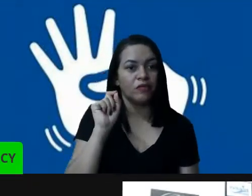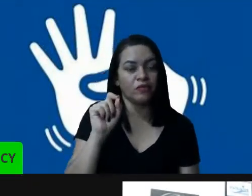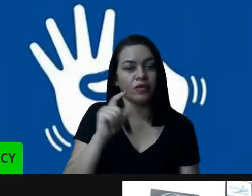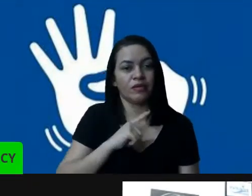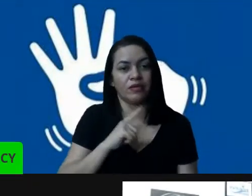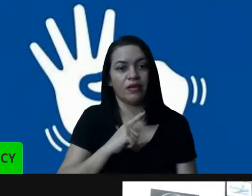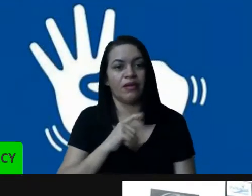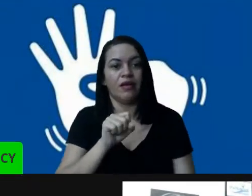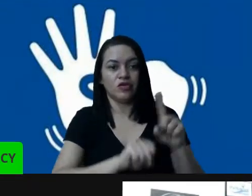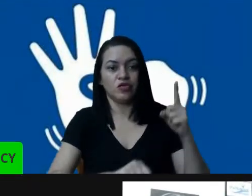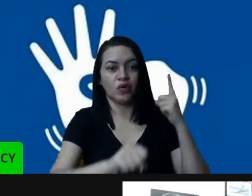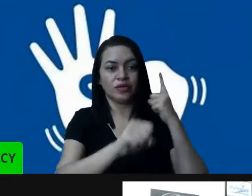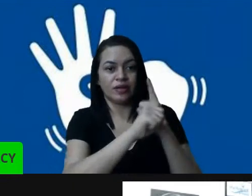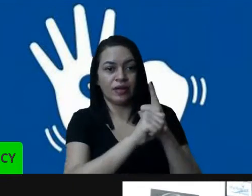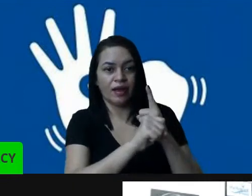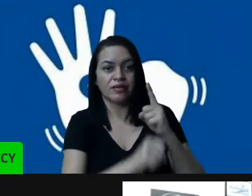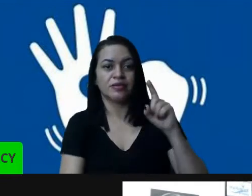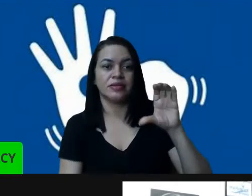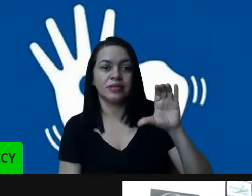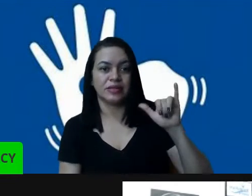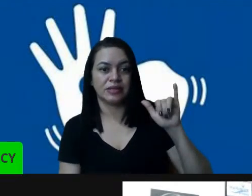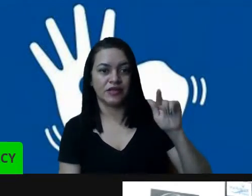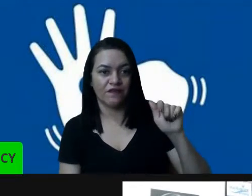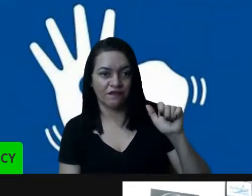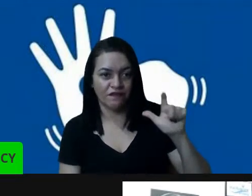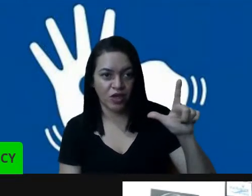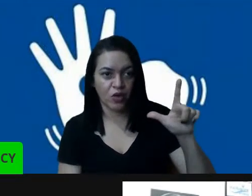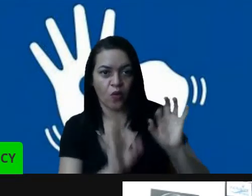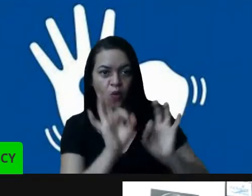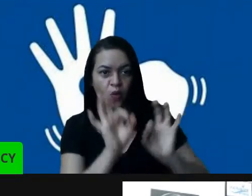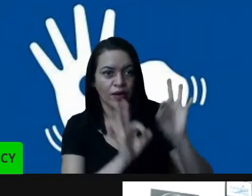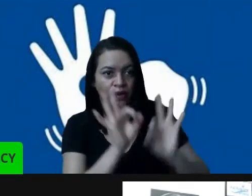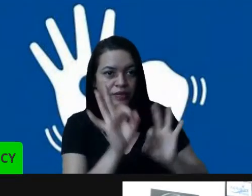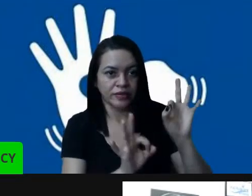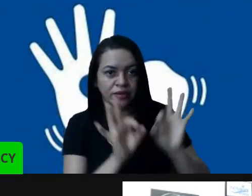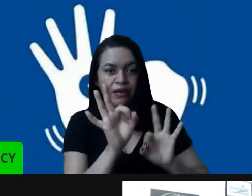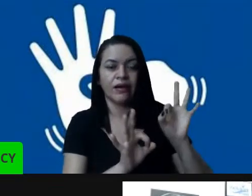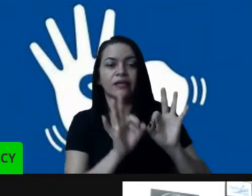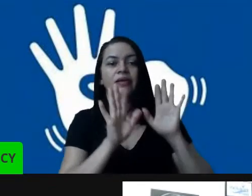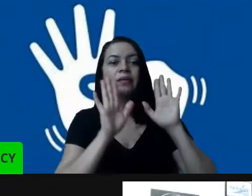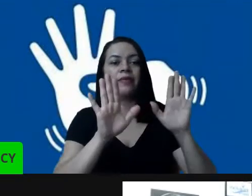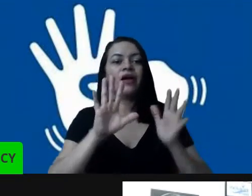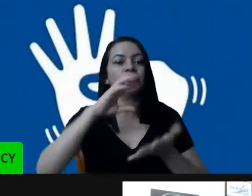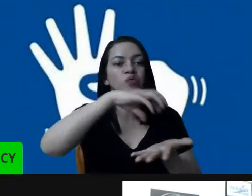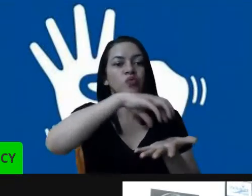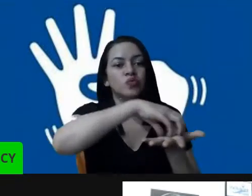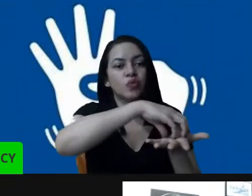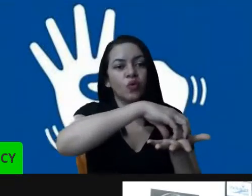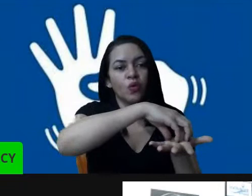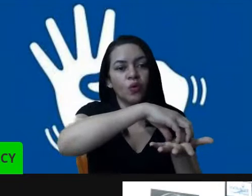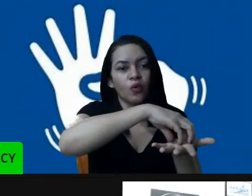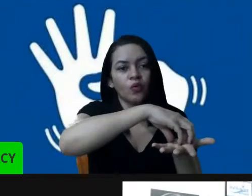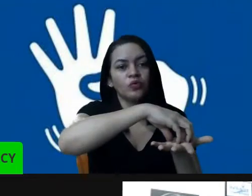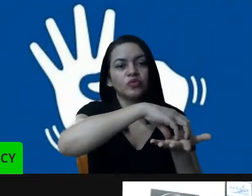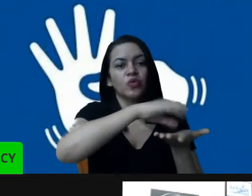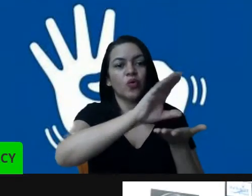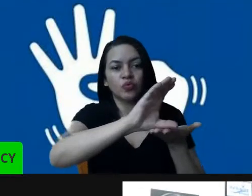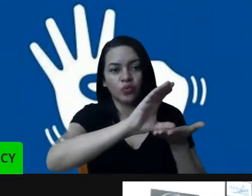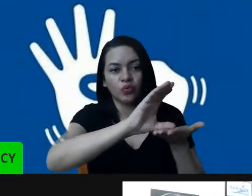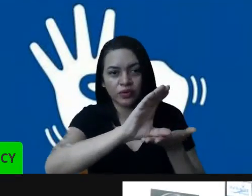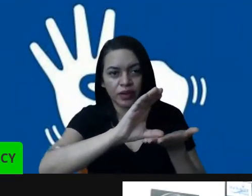civil organizada, mas os órgãos os órgãos como os conselhos, né,